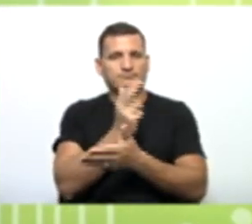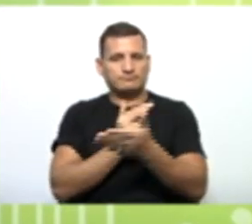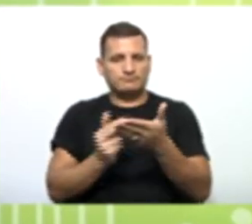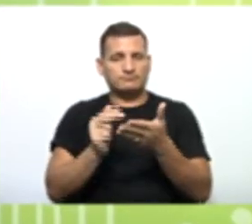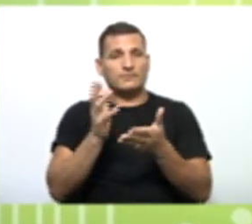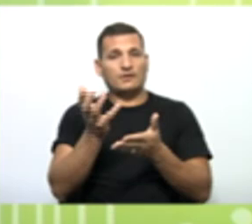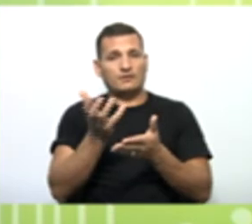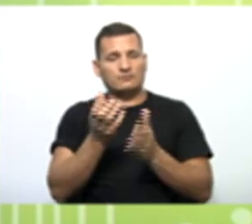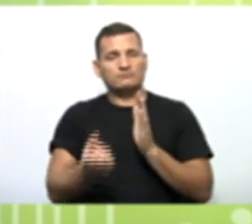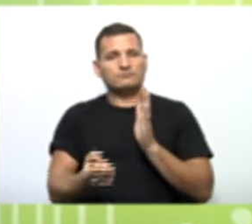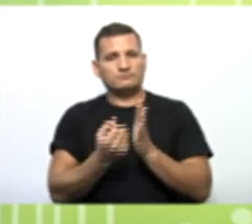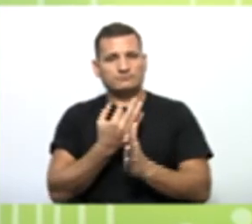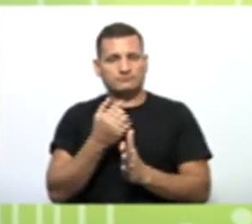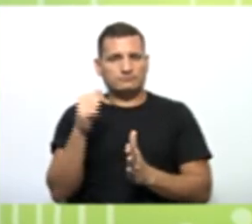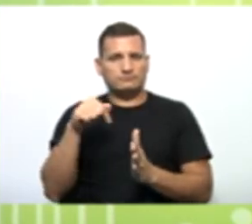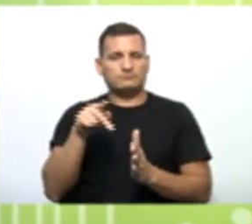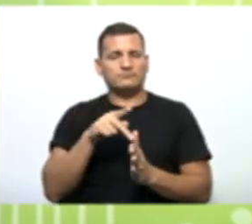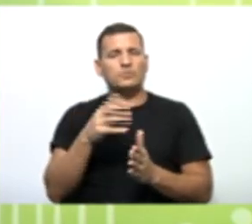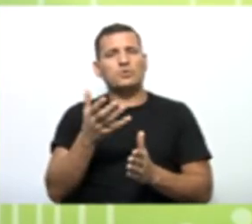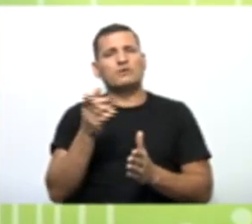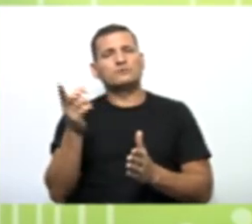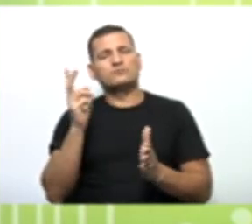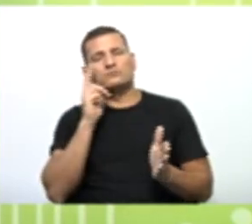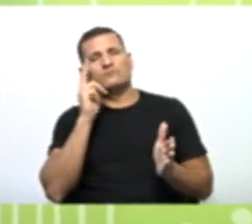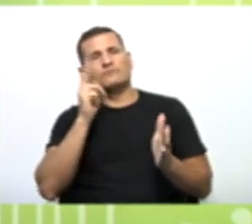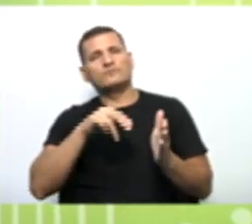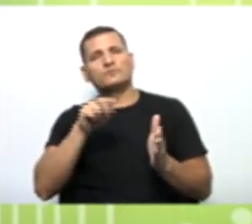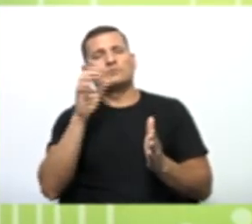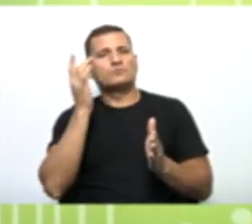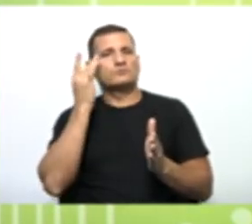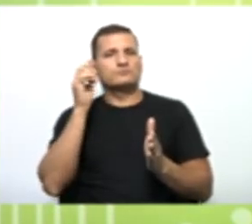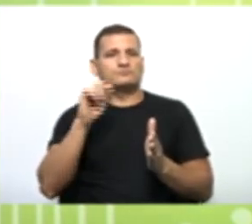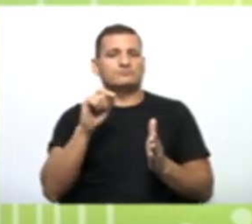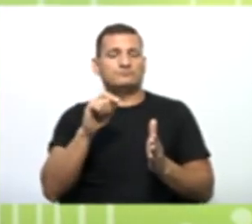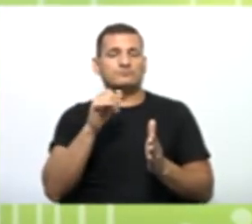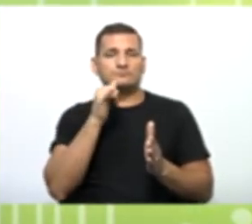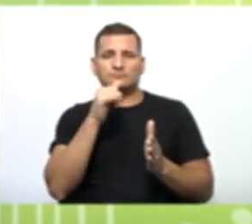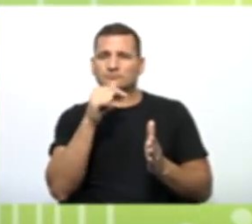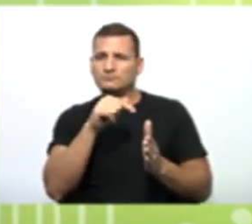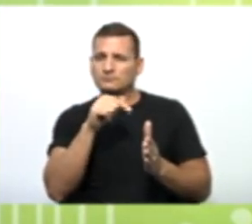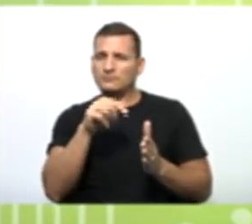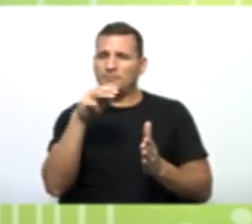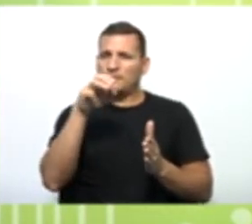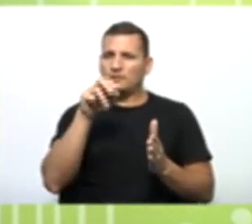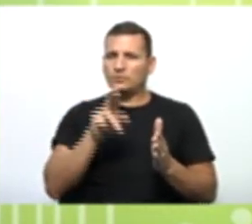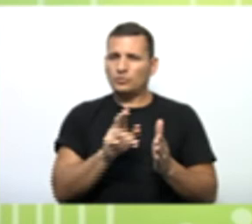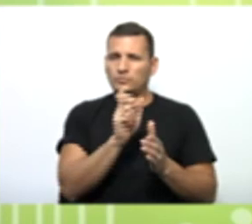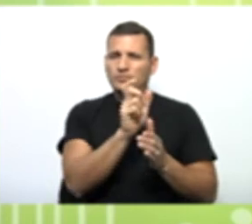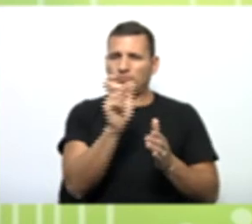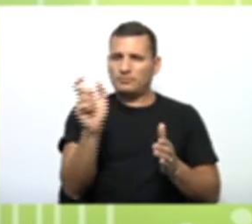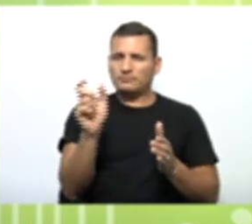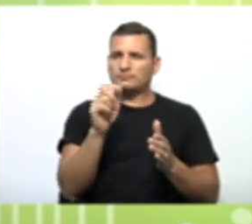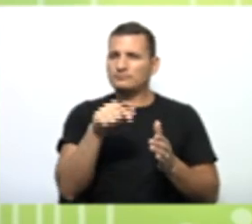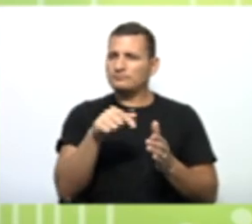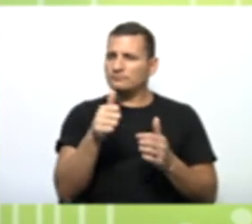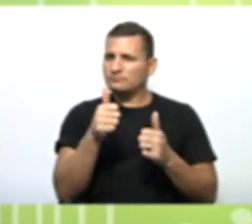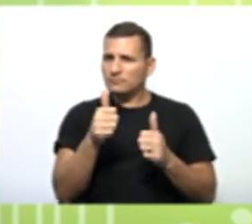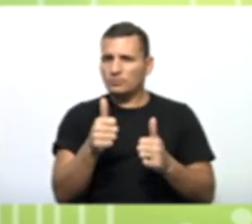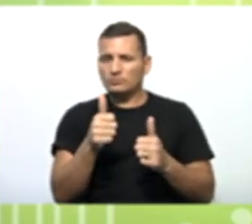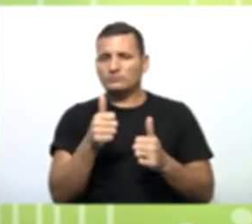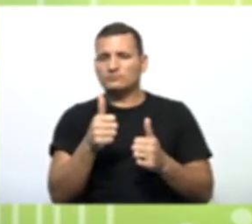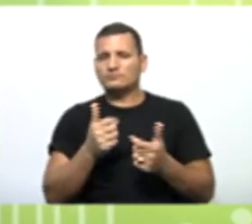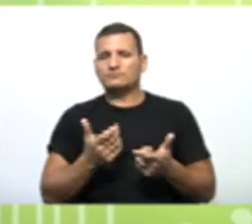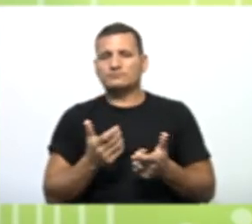para o professor: Aloysio, quero que você veja a minha ideia, o que tu acha? Será que essa quantidade de menu é suficiente,